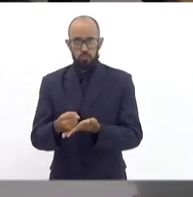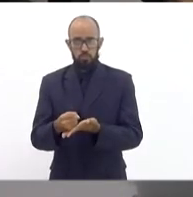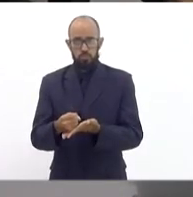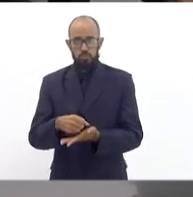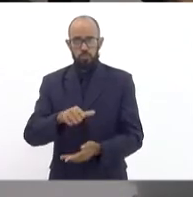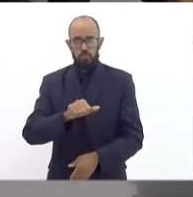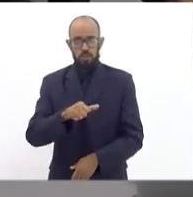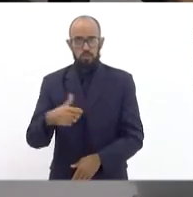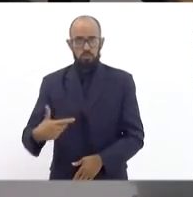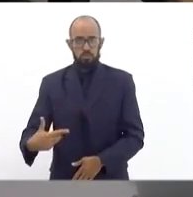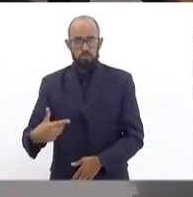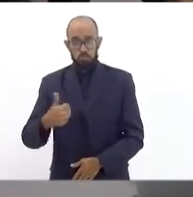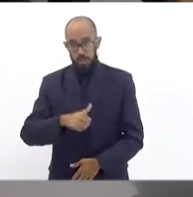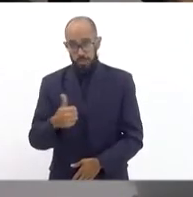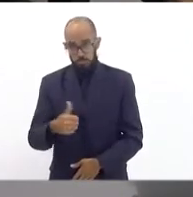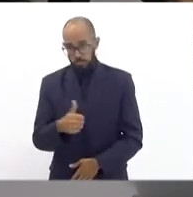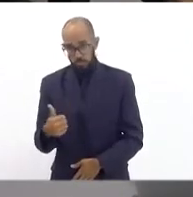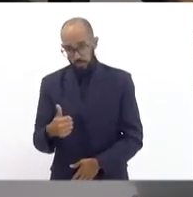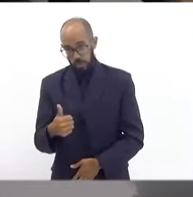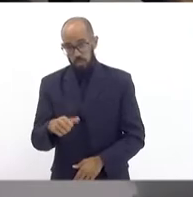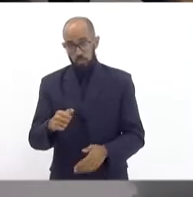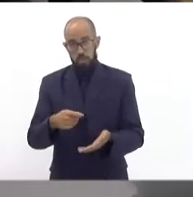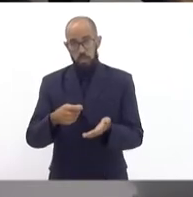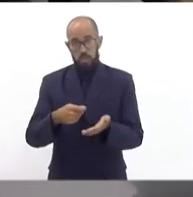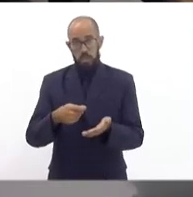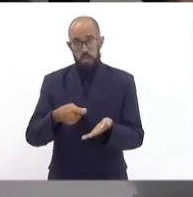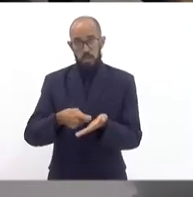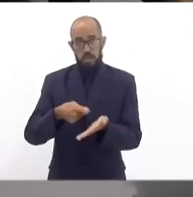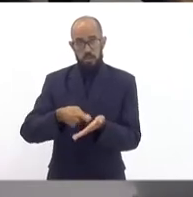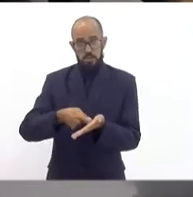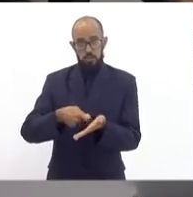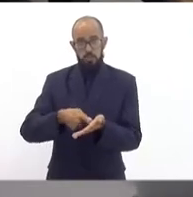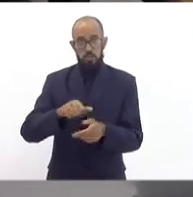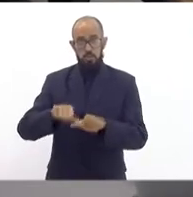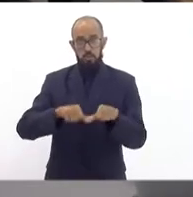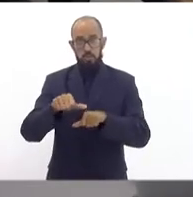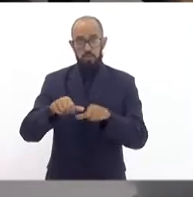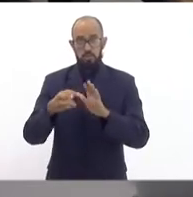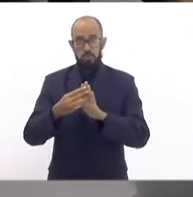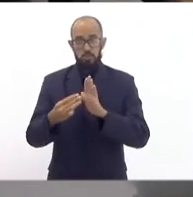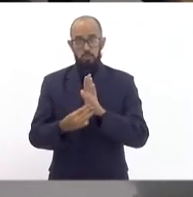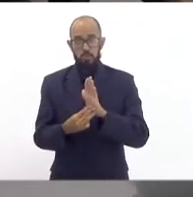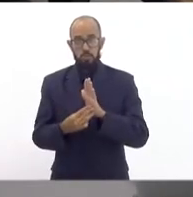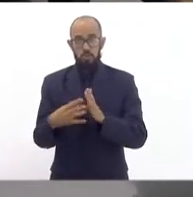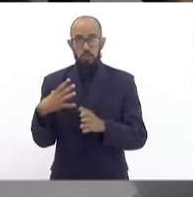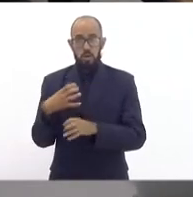11º, que determinou, né, essa mudança na metodologia de cálculo,